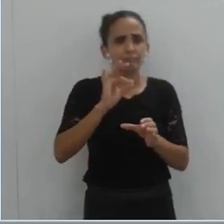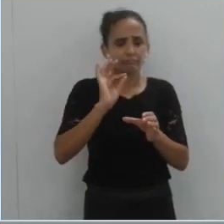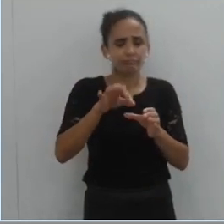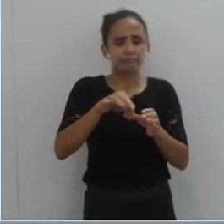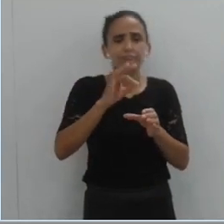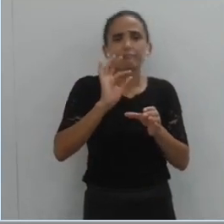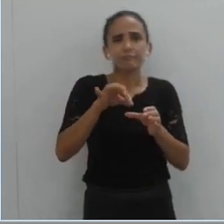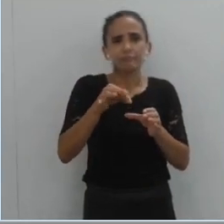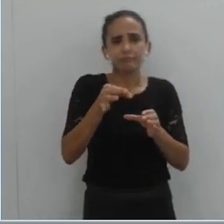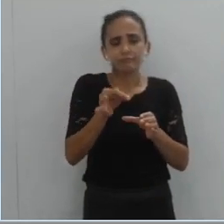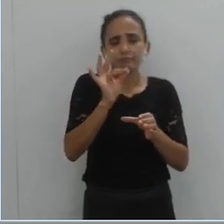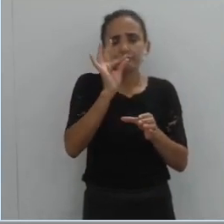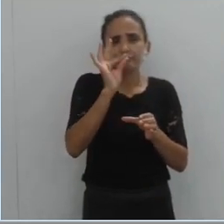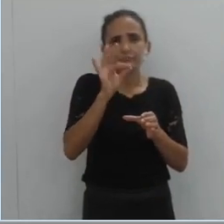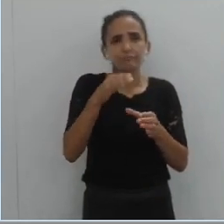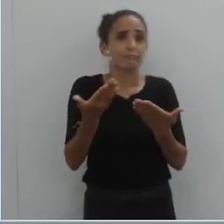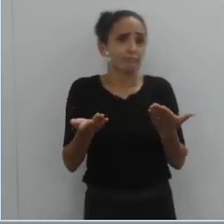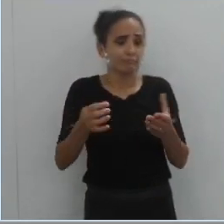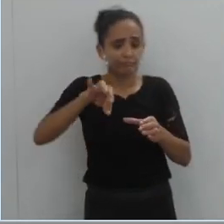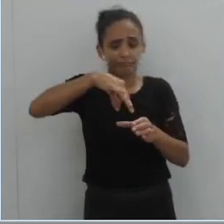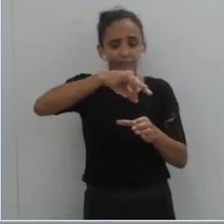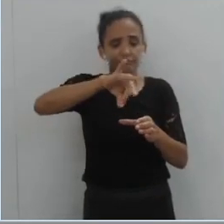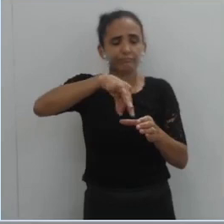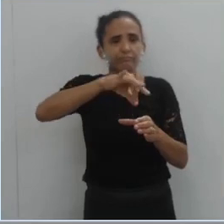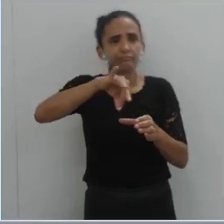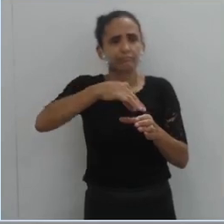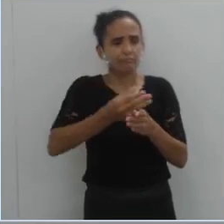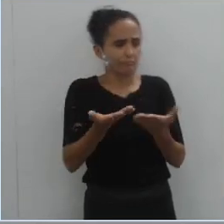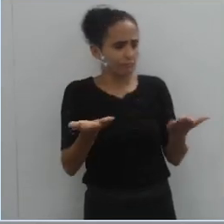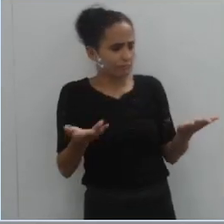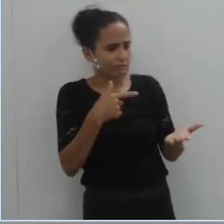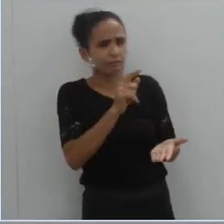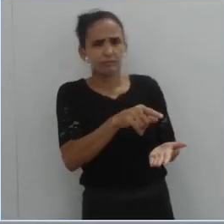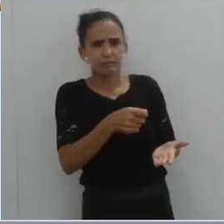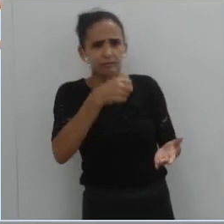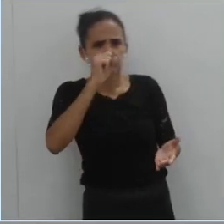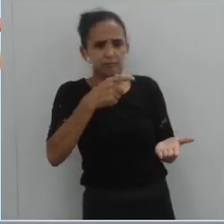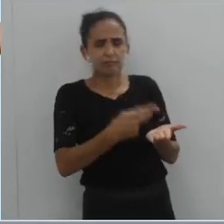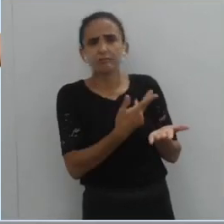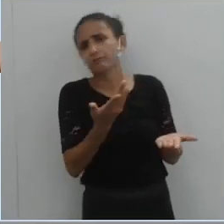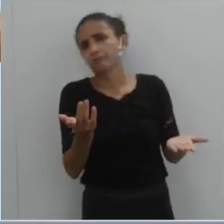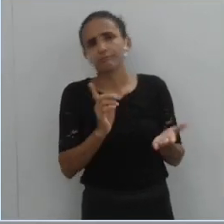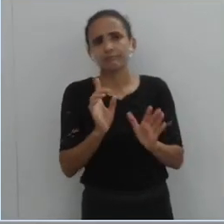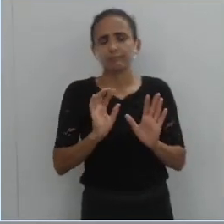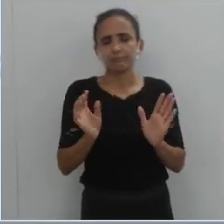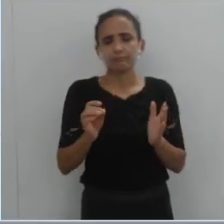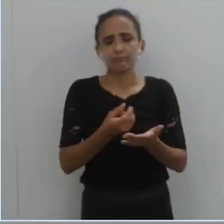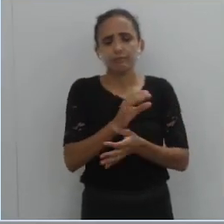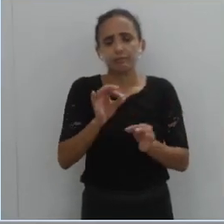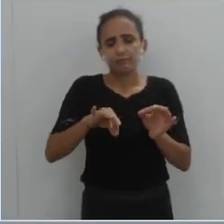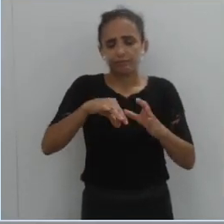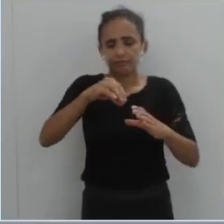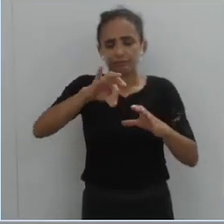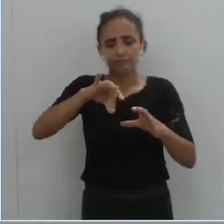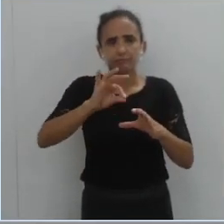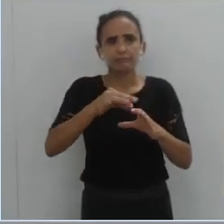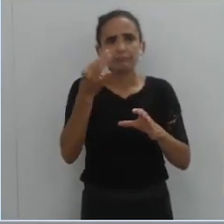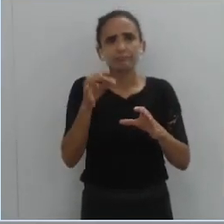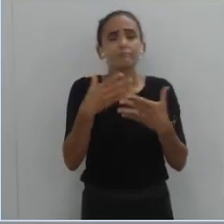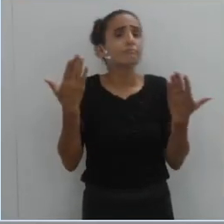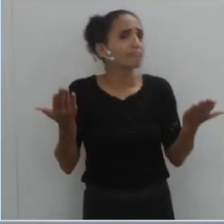barriguinha ruim? Pois é, disseram que ela era bruxa por conta disso. Mas ela tem descobrido a cura para dor de barriga. E